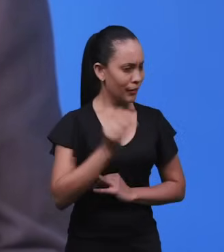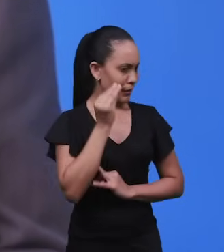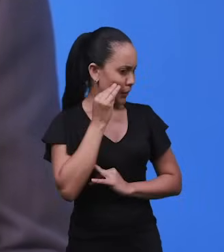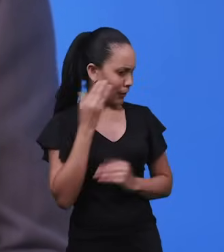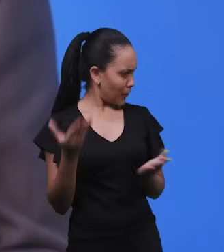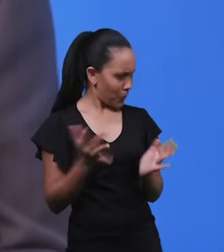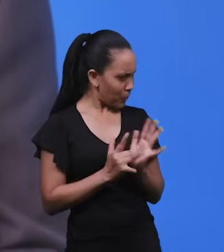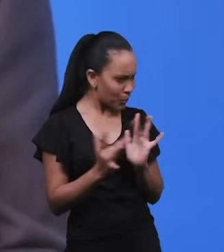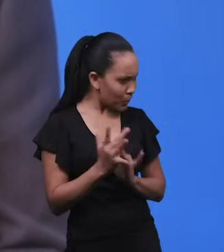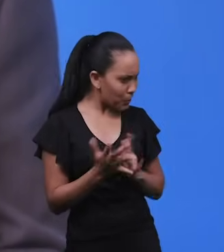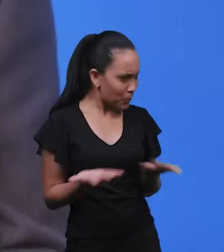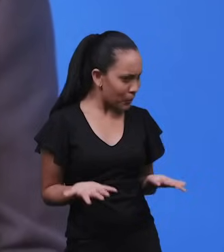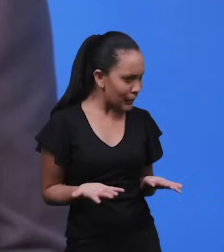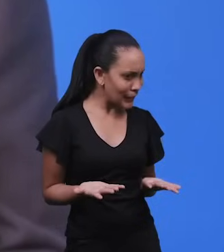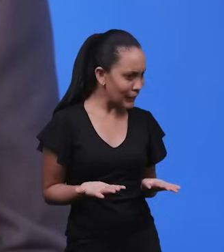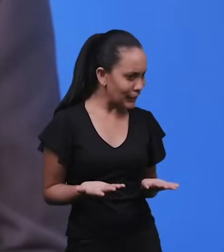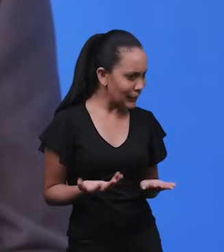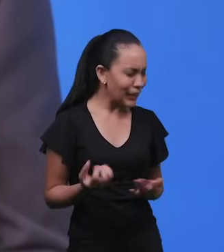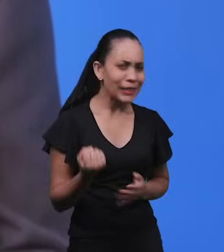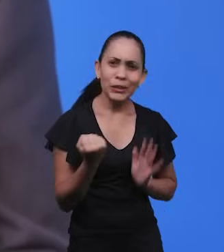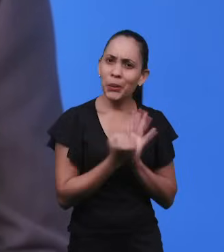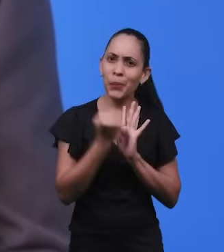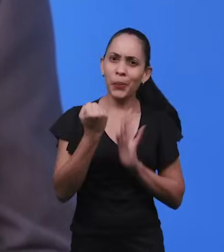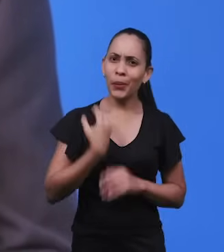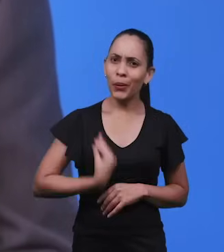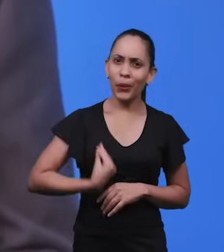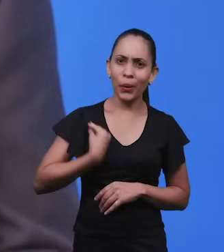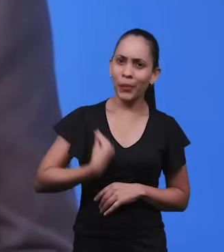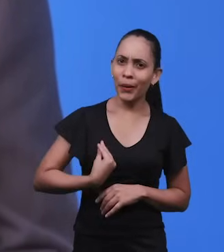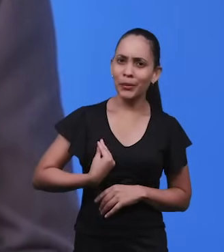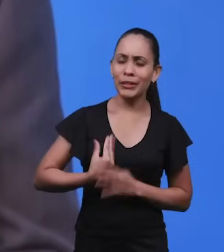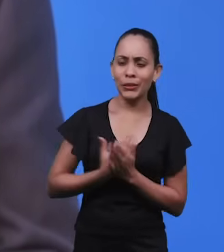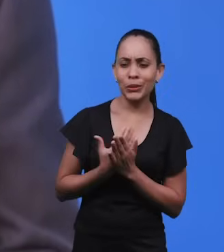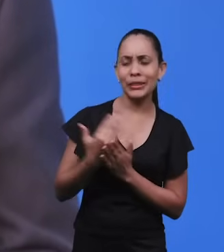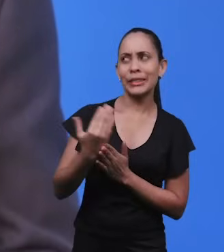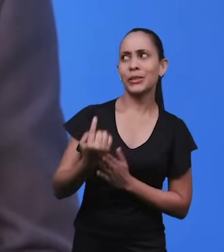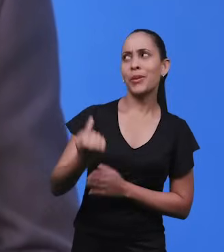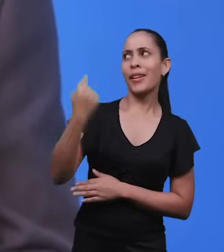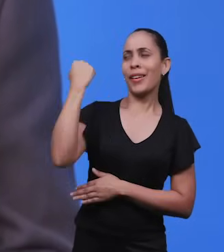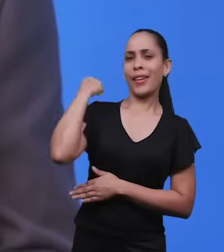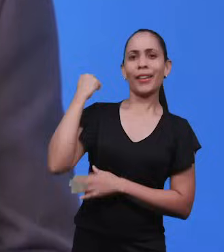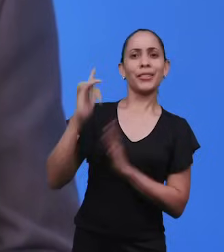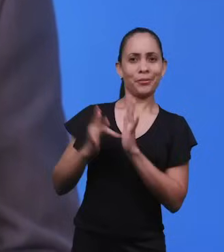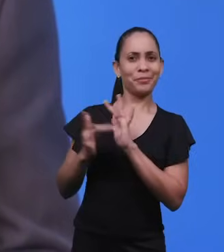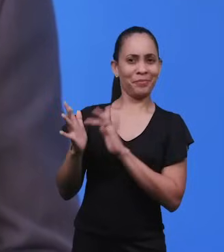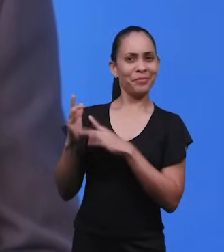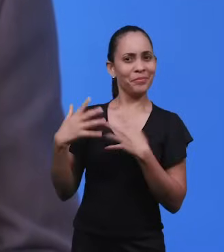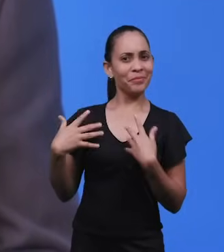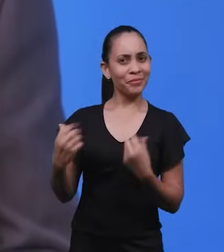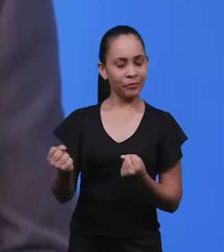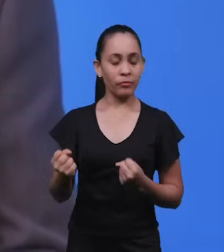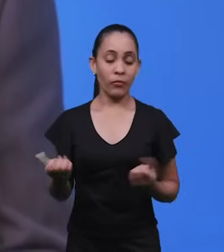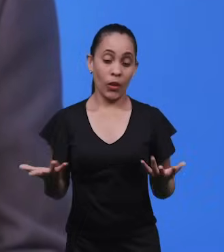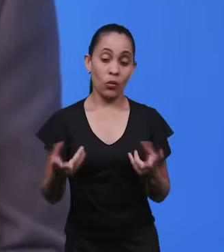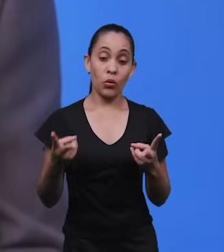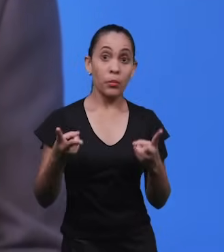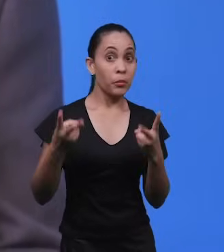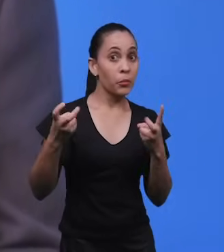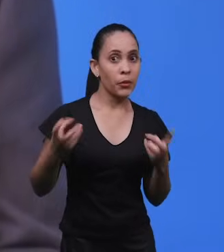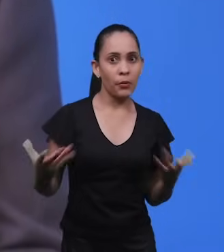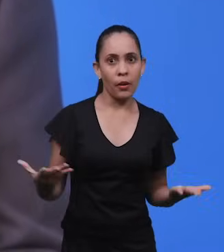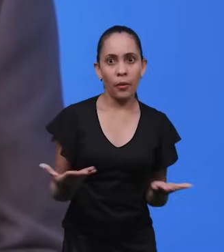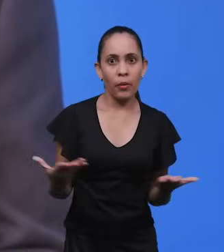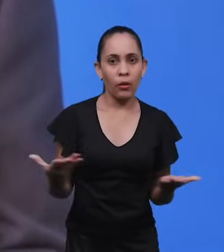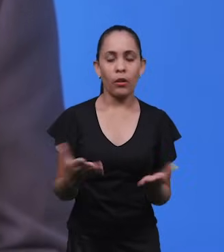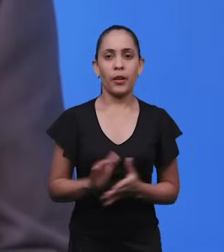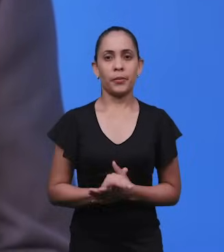Jesus. Tenta Jesus. E aquilo me marcou bastante lá no início da minha caminhada. E nós observamos